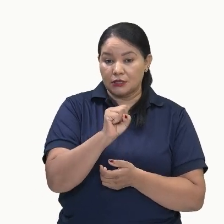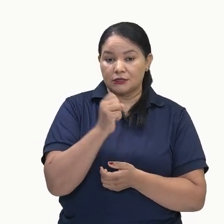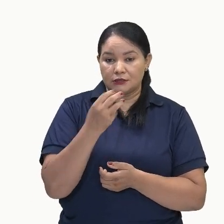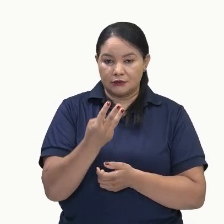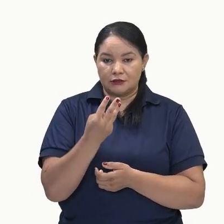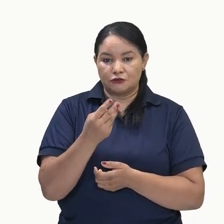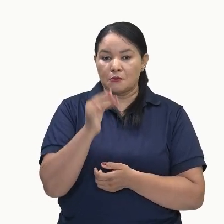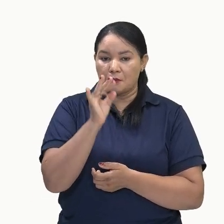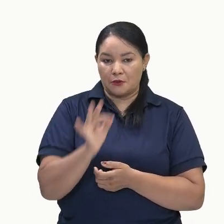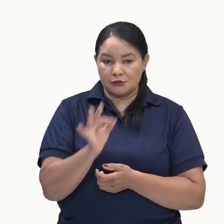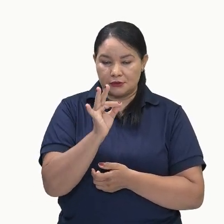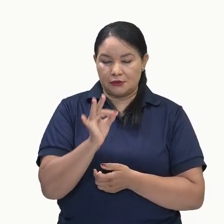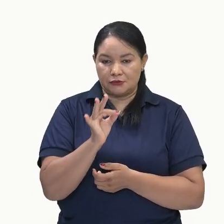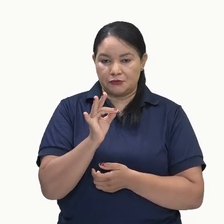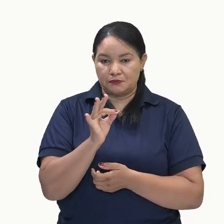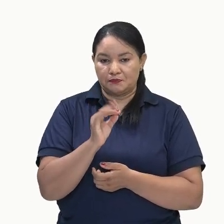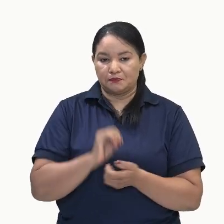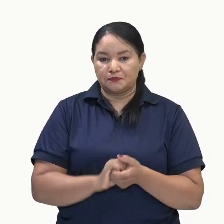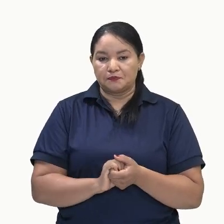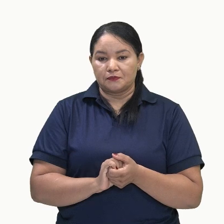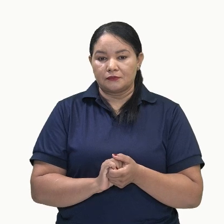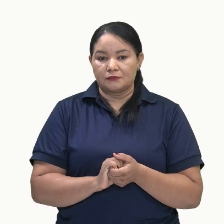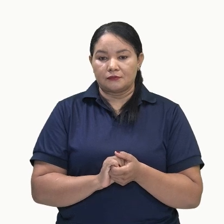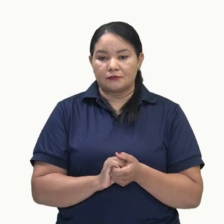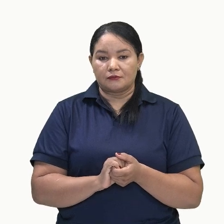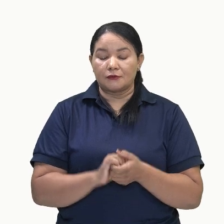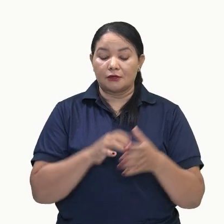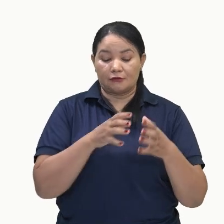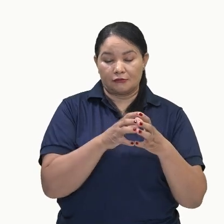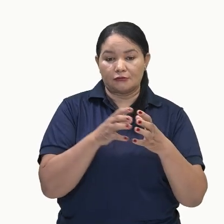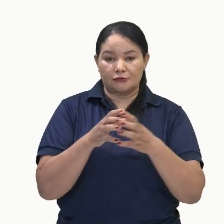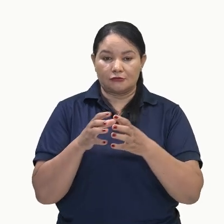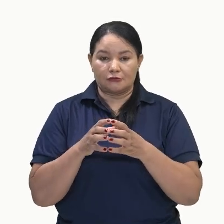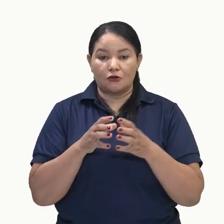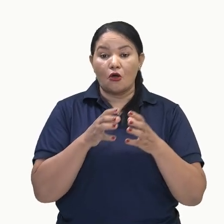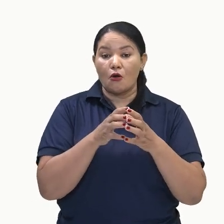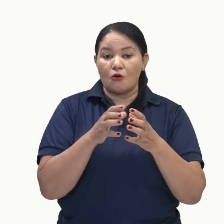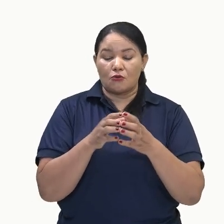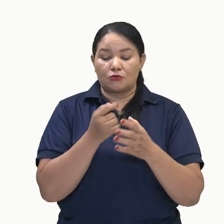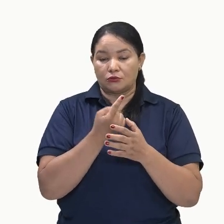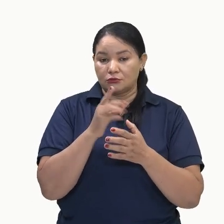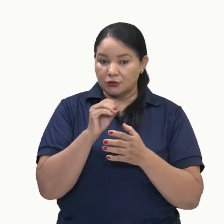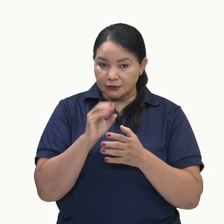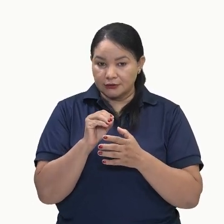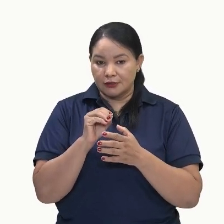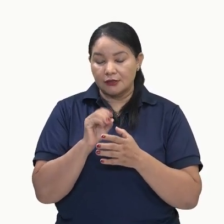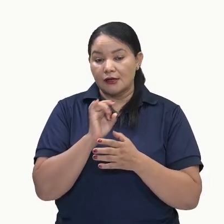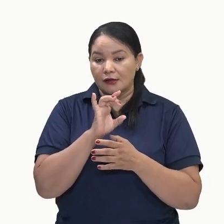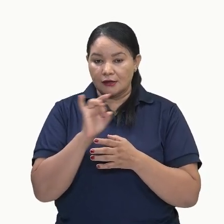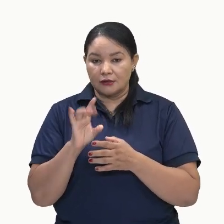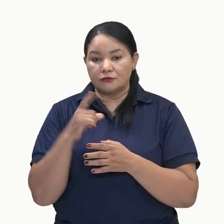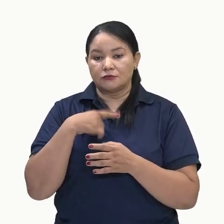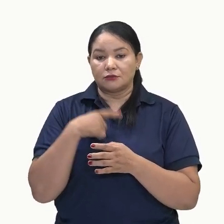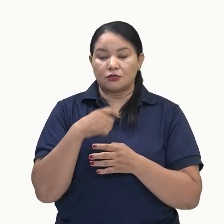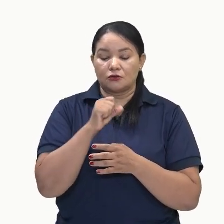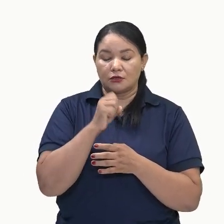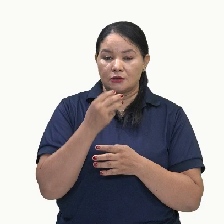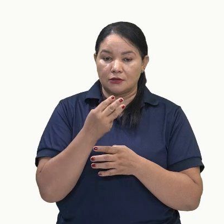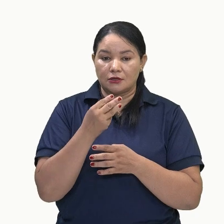seja, 83 em cada grupo de 100. Mas quantos grupos de 100 nós temos?